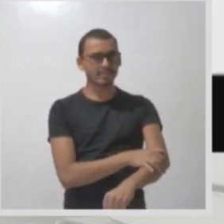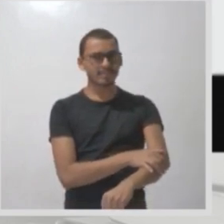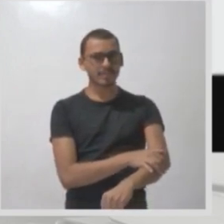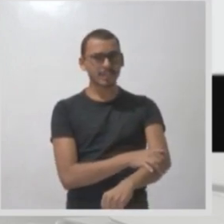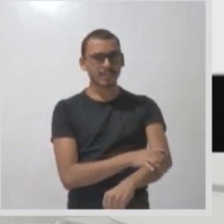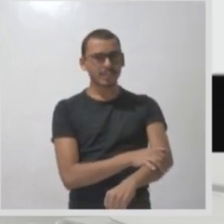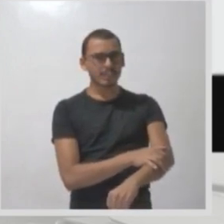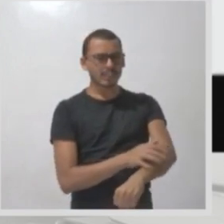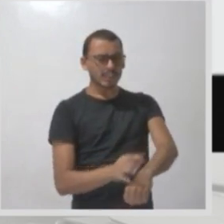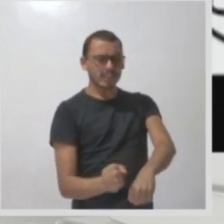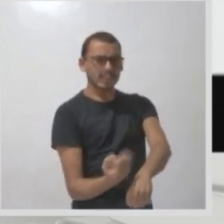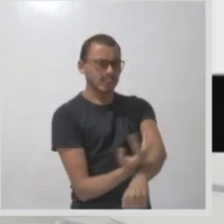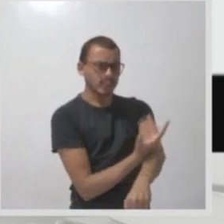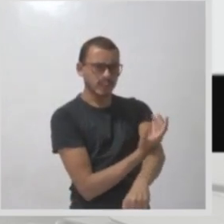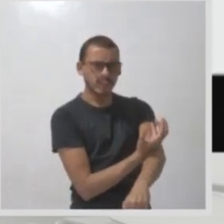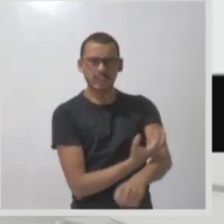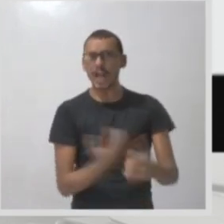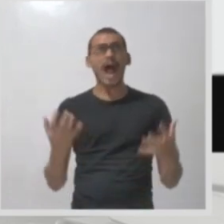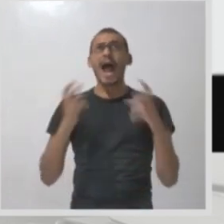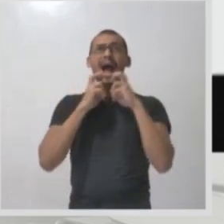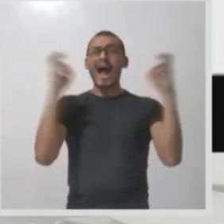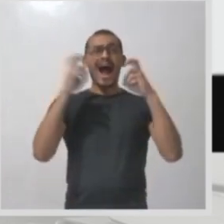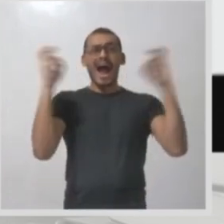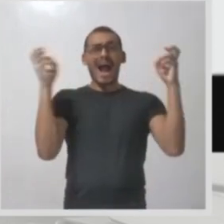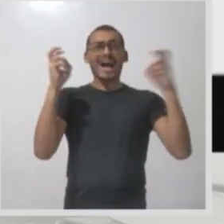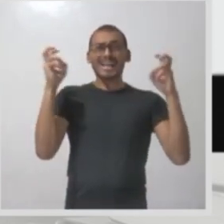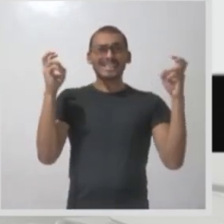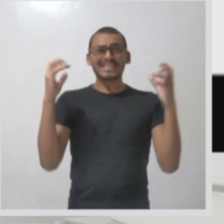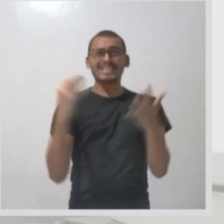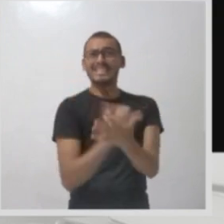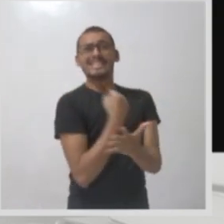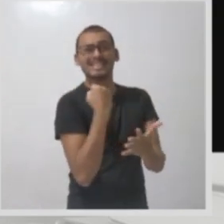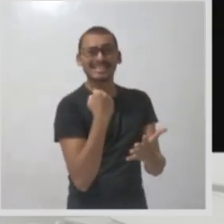se é melhor gritar socorro.